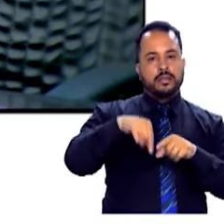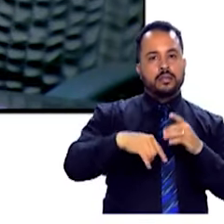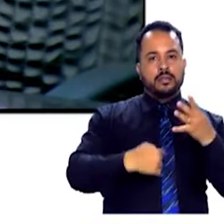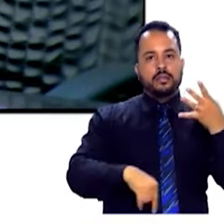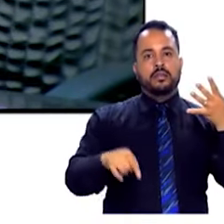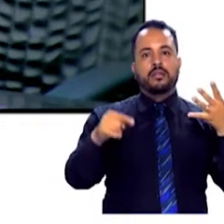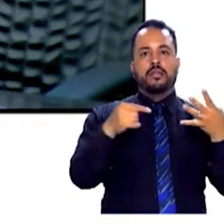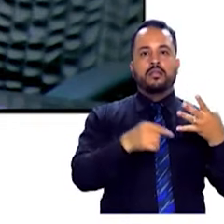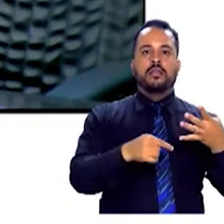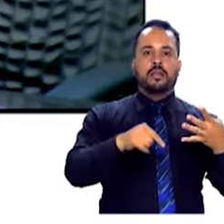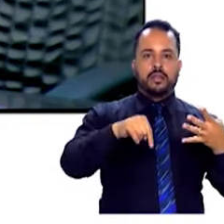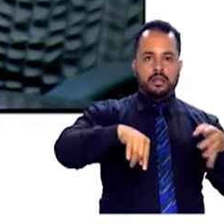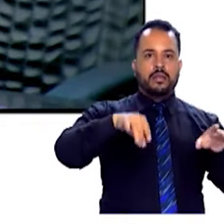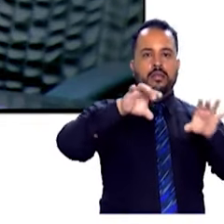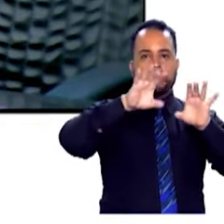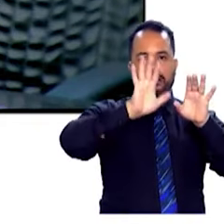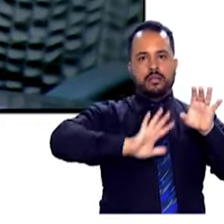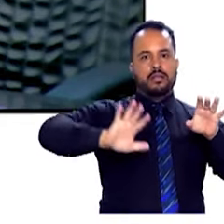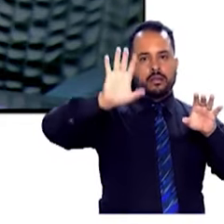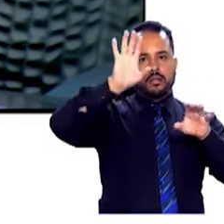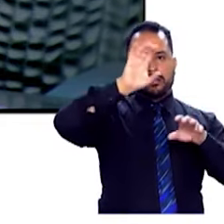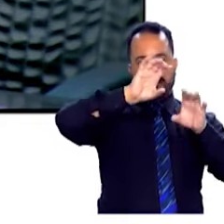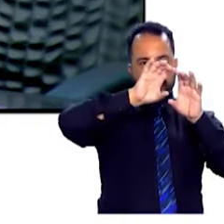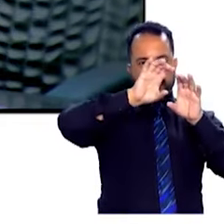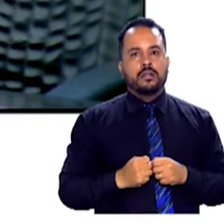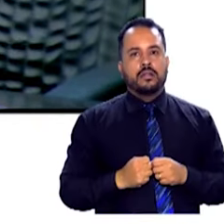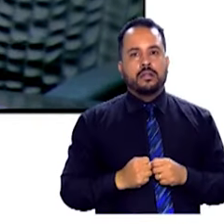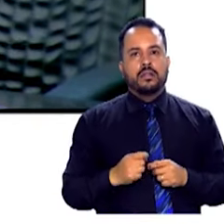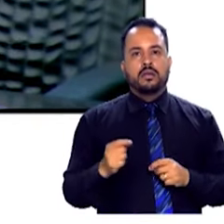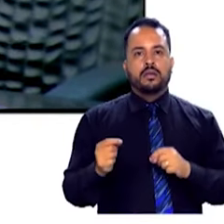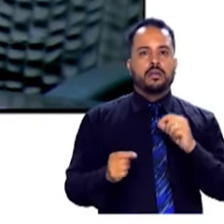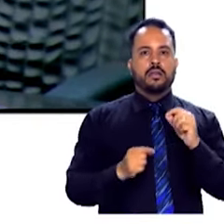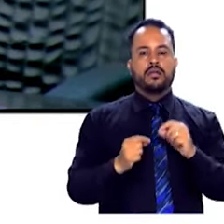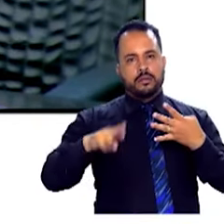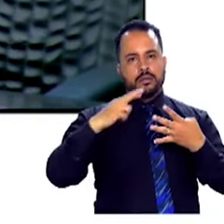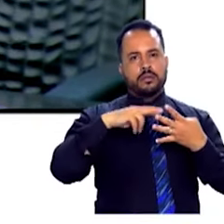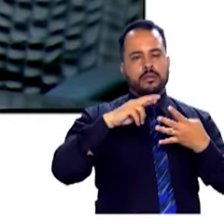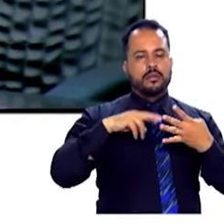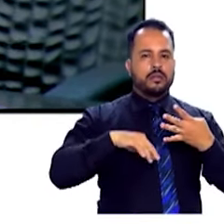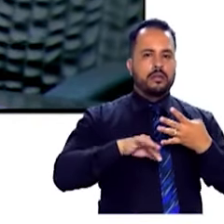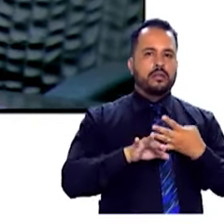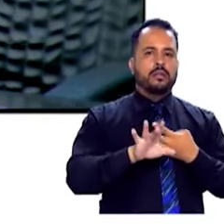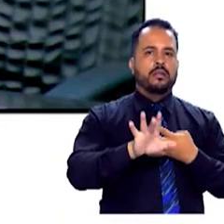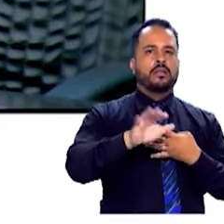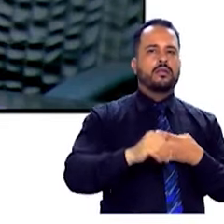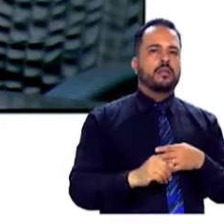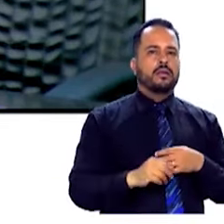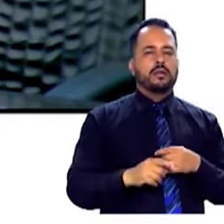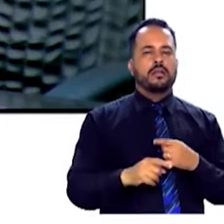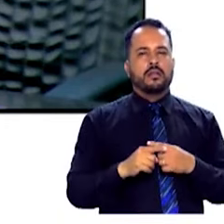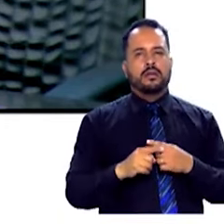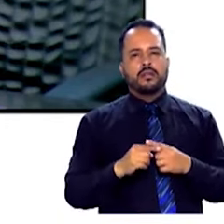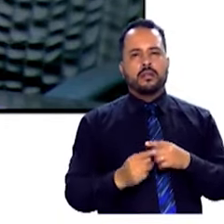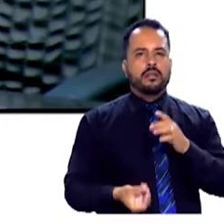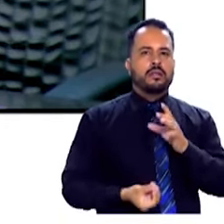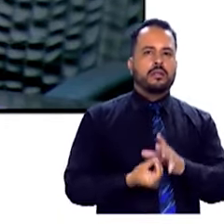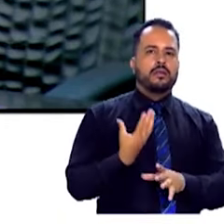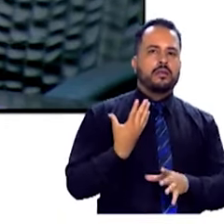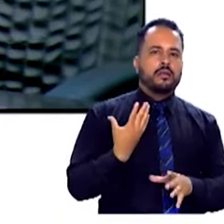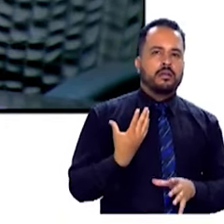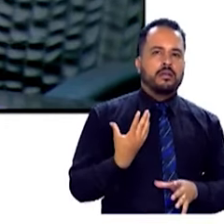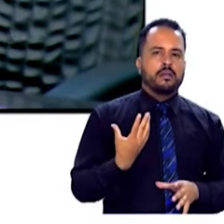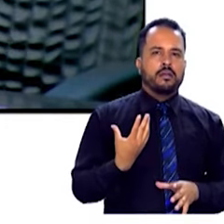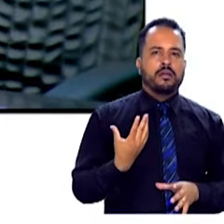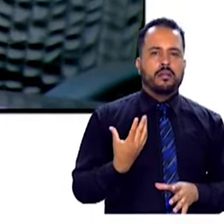ressaltar que eh embora o ministro Barroso ontem disse 30 anos né ela foi criada Começou a funcionar